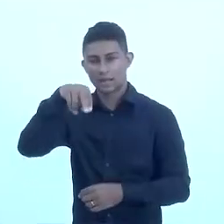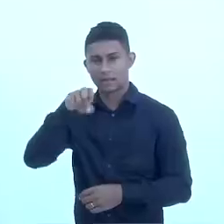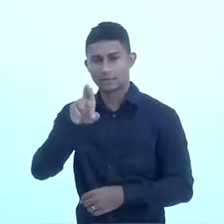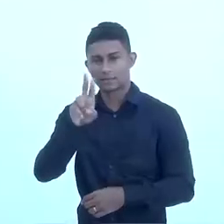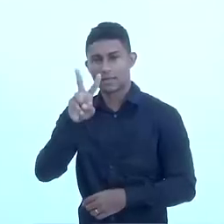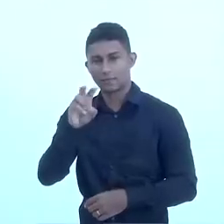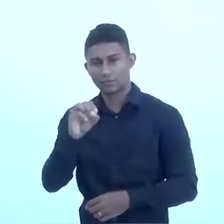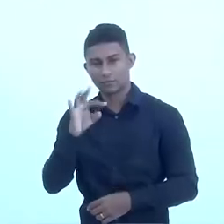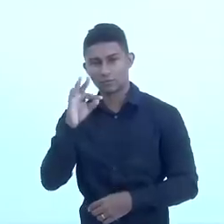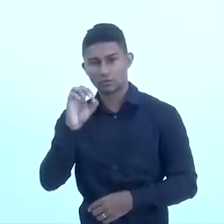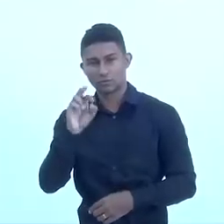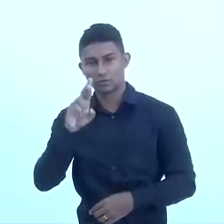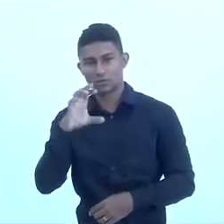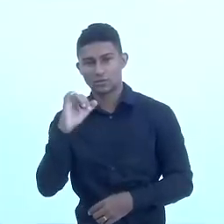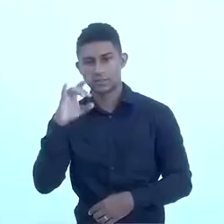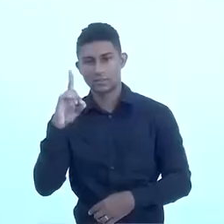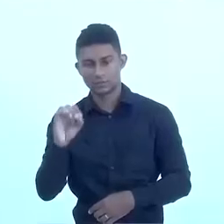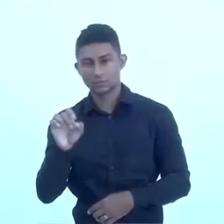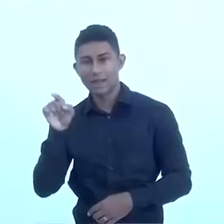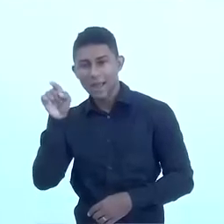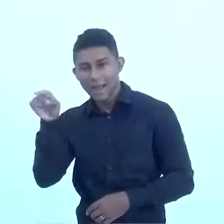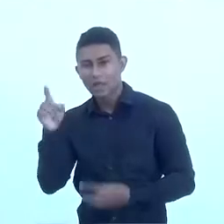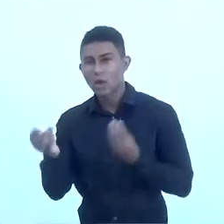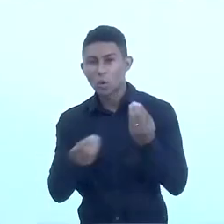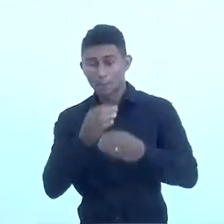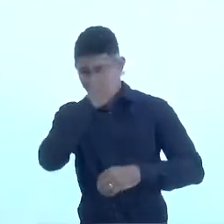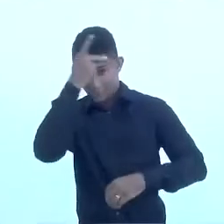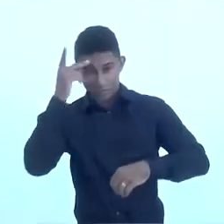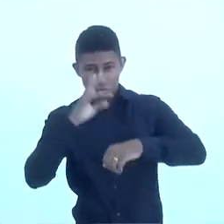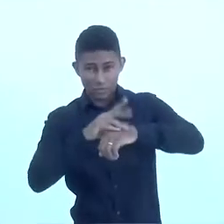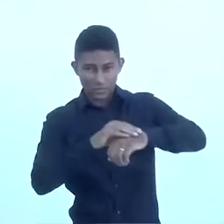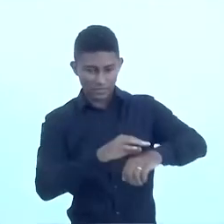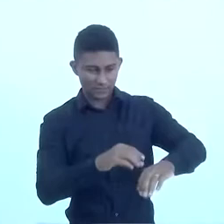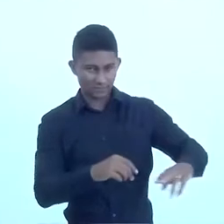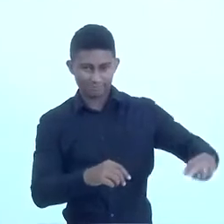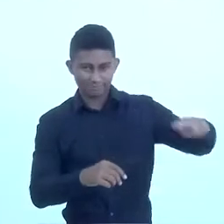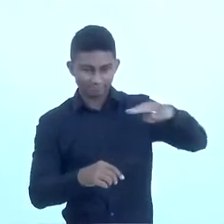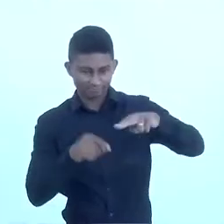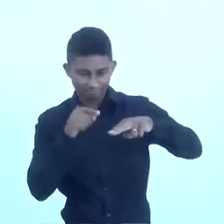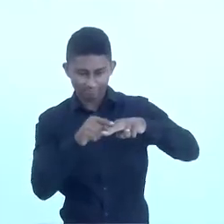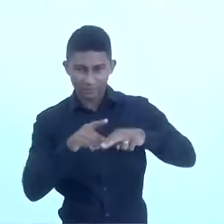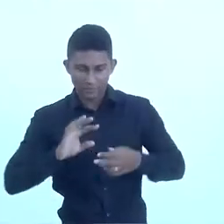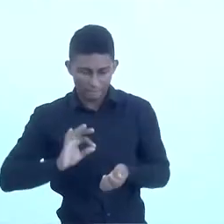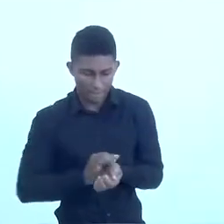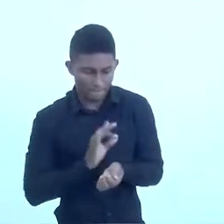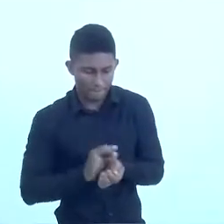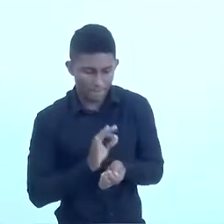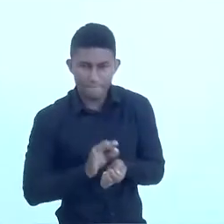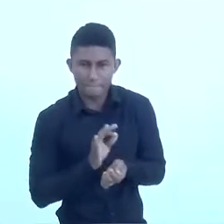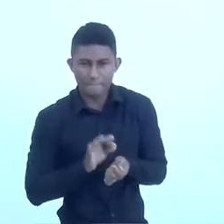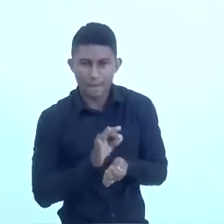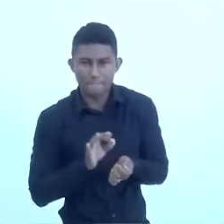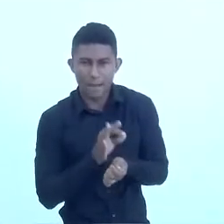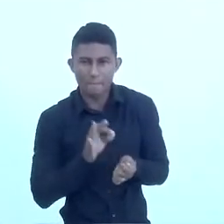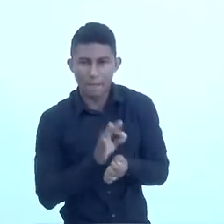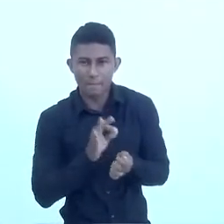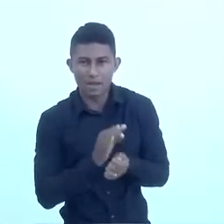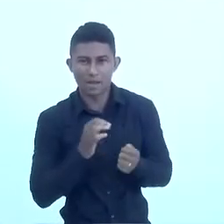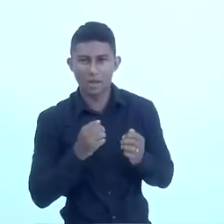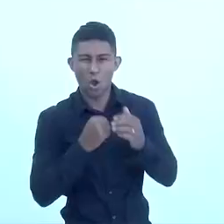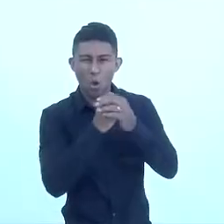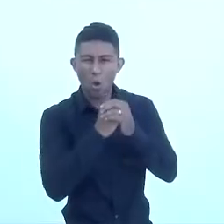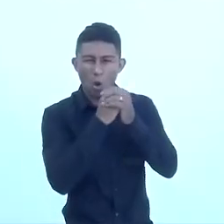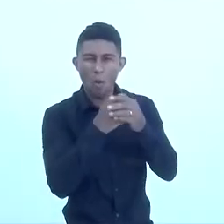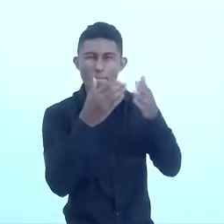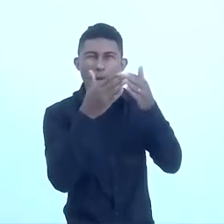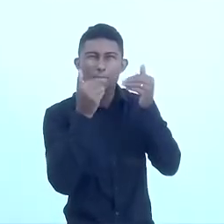Porque ela ficava Olha que lá bacana. costurando em cima de onde a pessoa torceu. Aí ela ficava lá, nervo torcido. Olha que Nunca